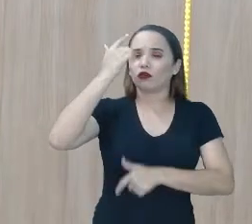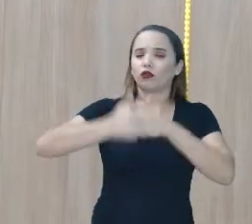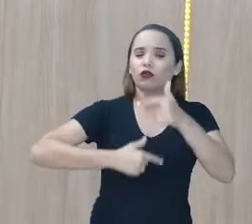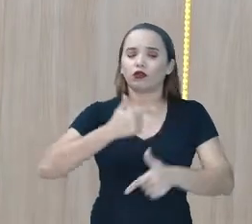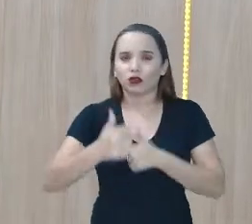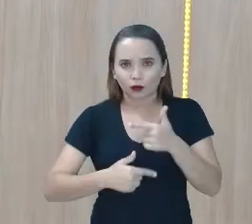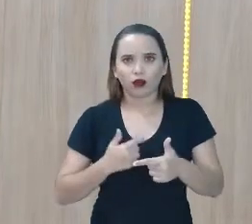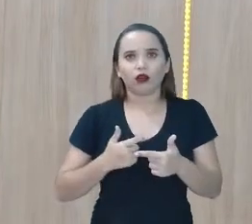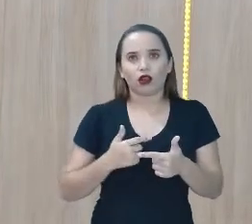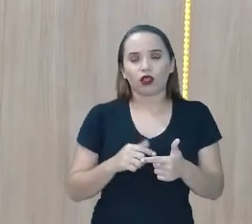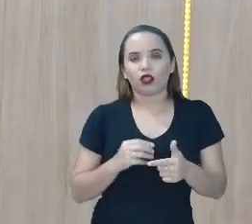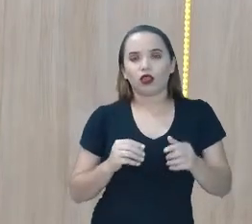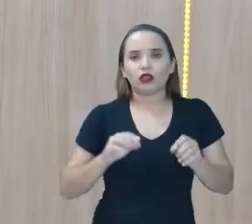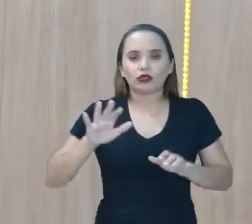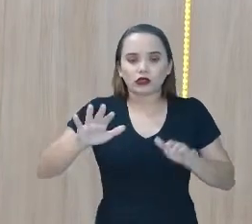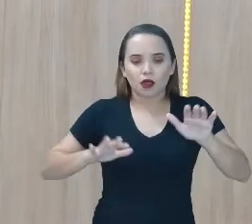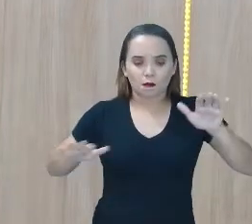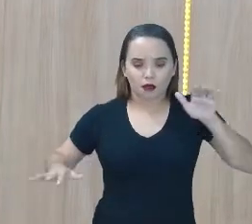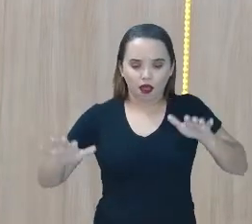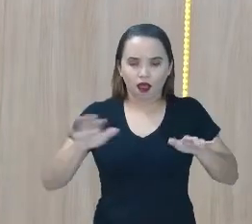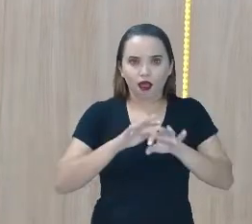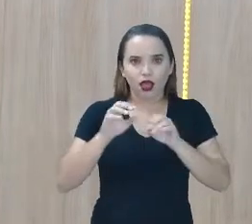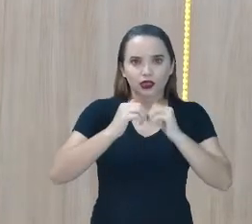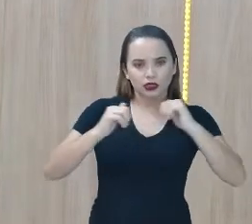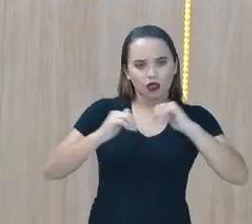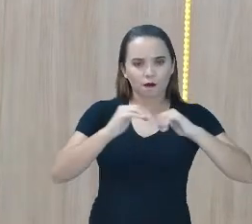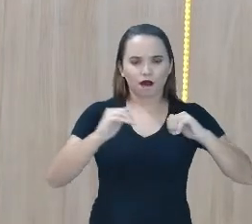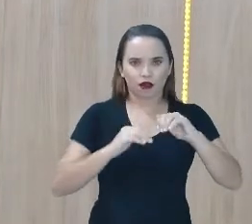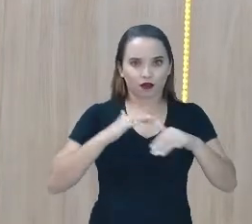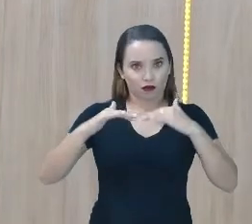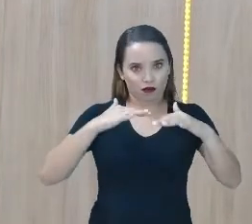com o lado direito e com o lado esquerdo.